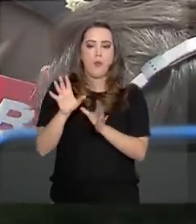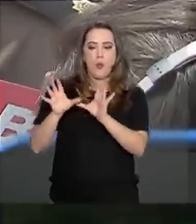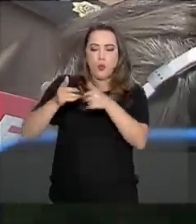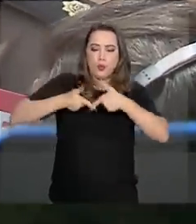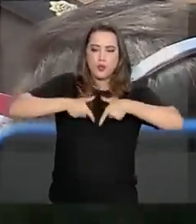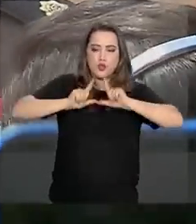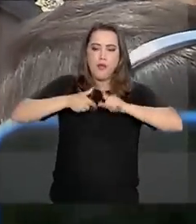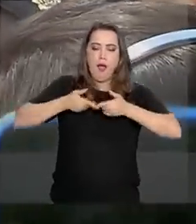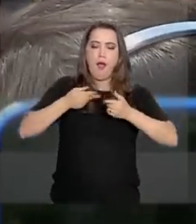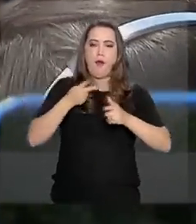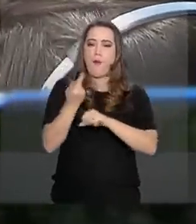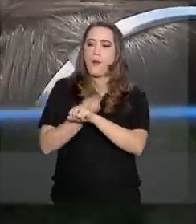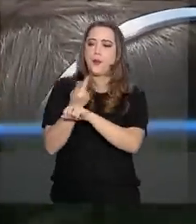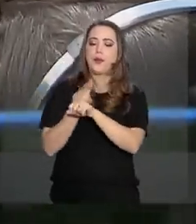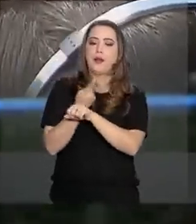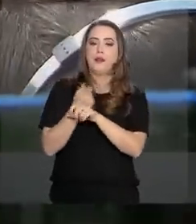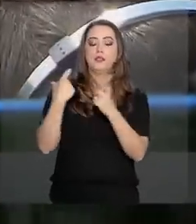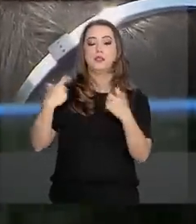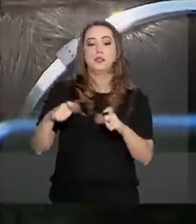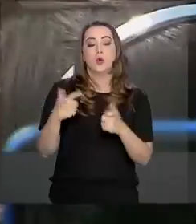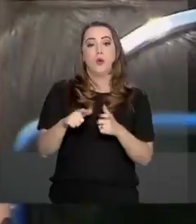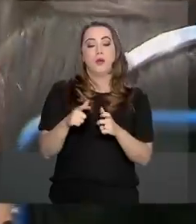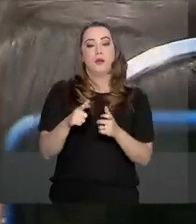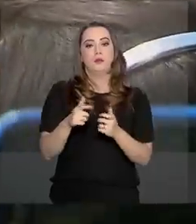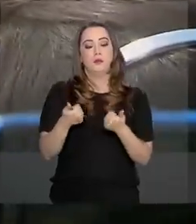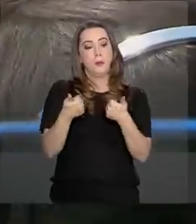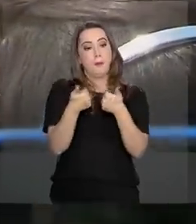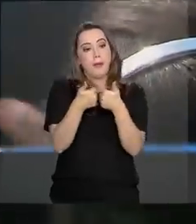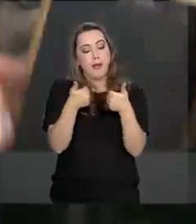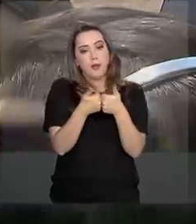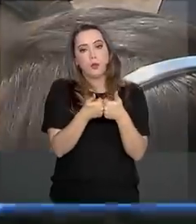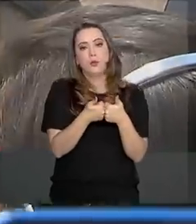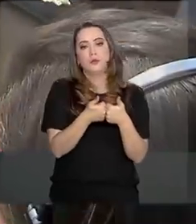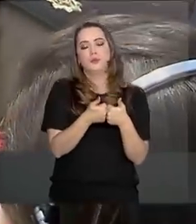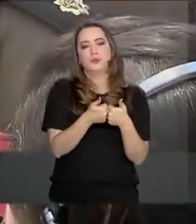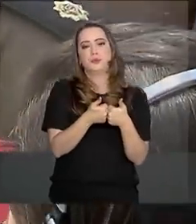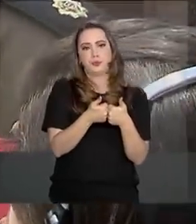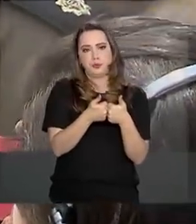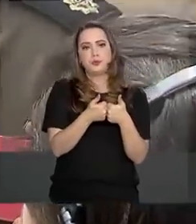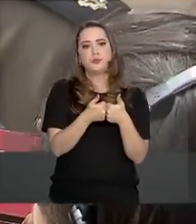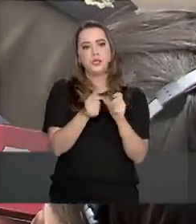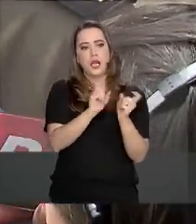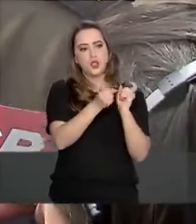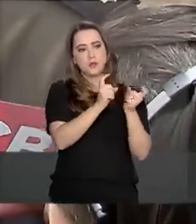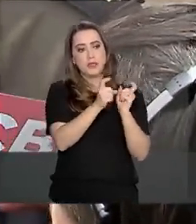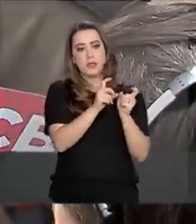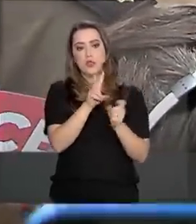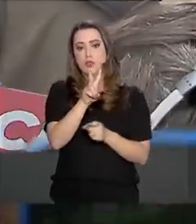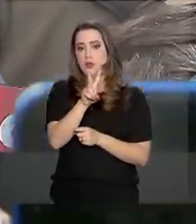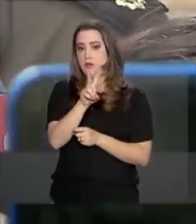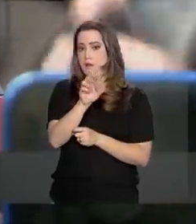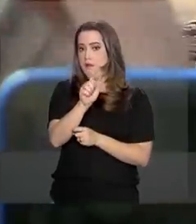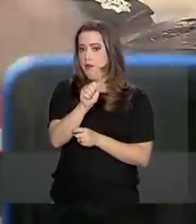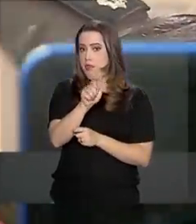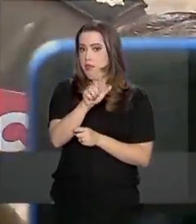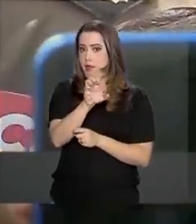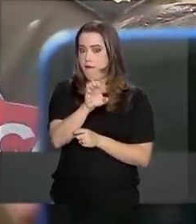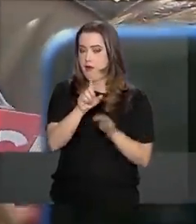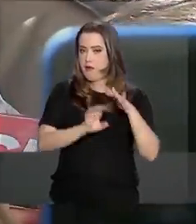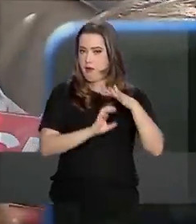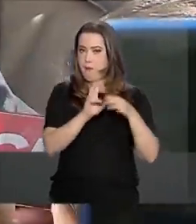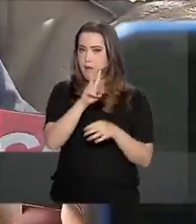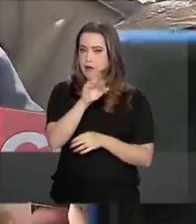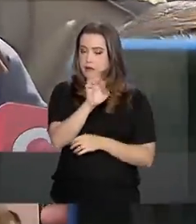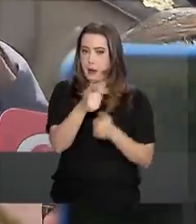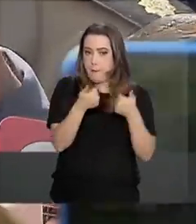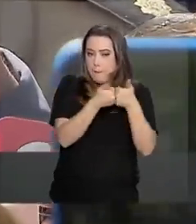irão atuar, será na área onde se concentra a área administrativa da Vale, a área mais próxima da